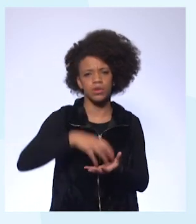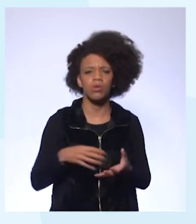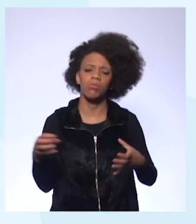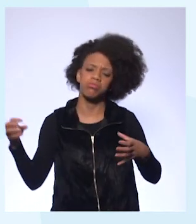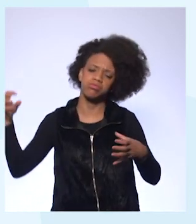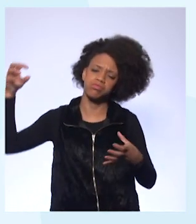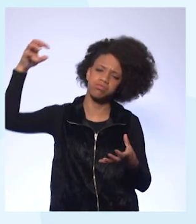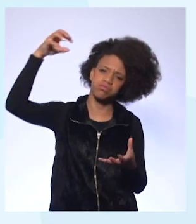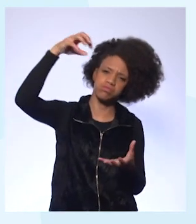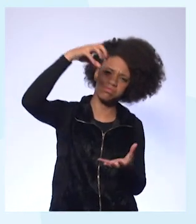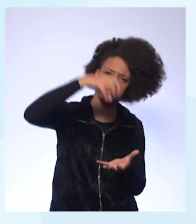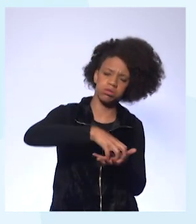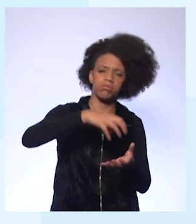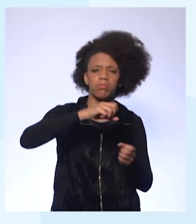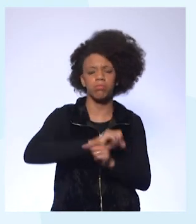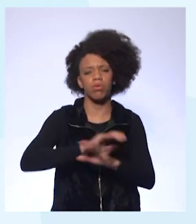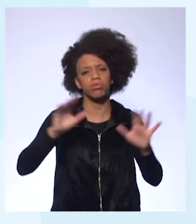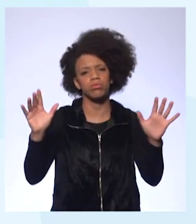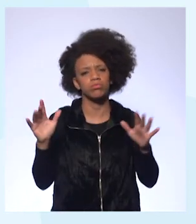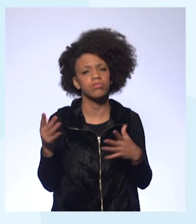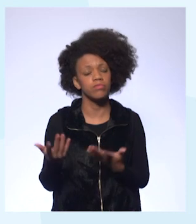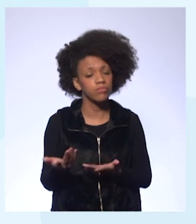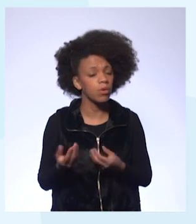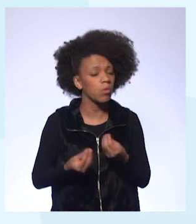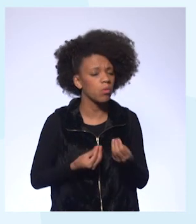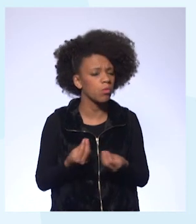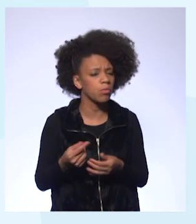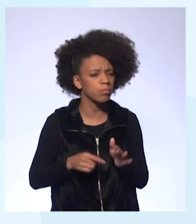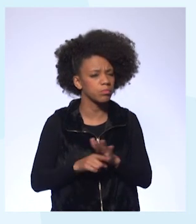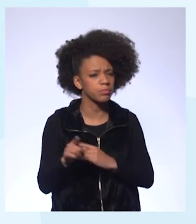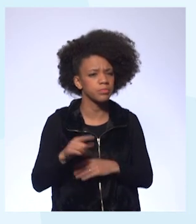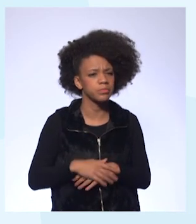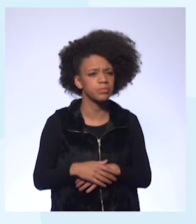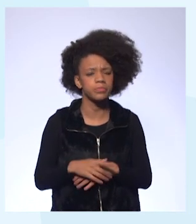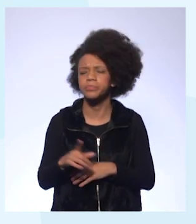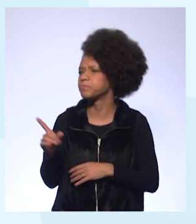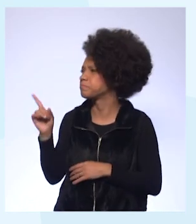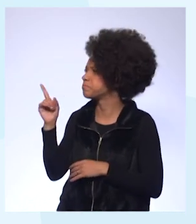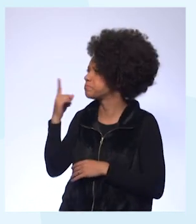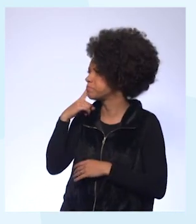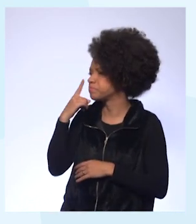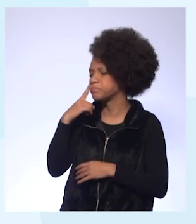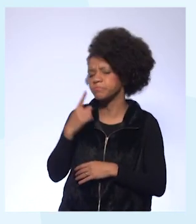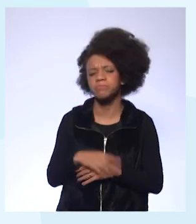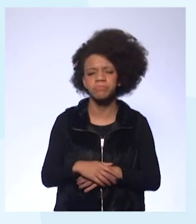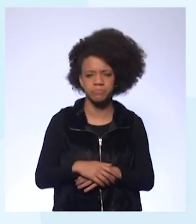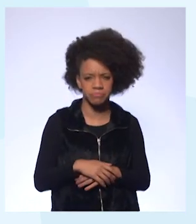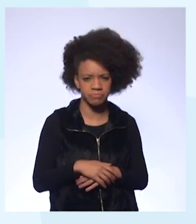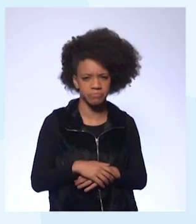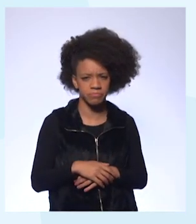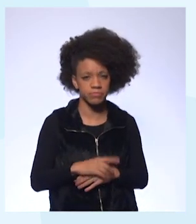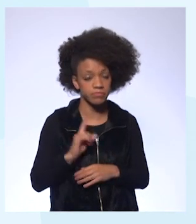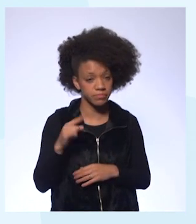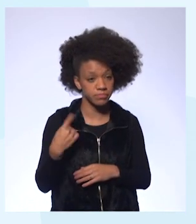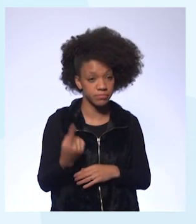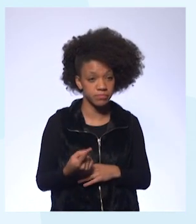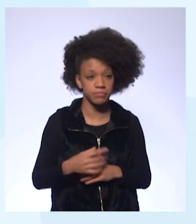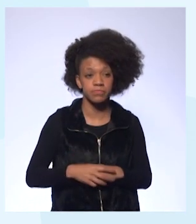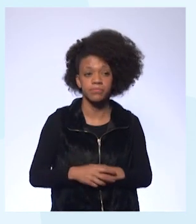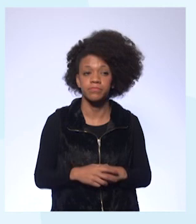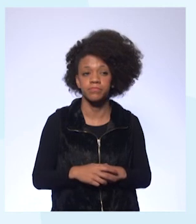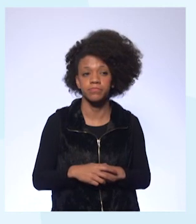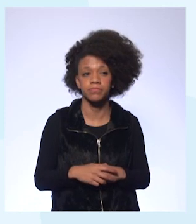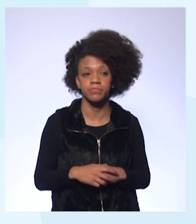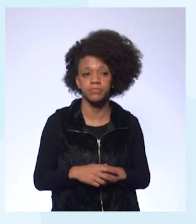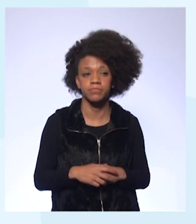Antônia comete question Nerf na tela Will Discover questions from próximas sites